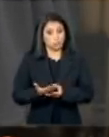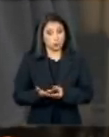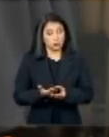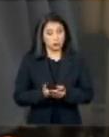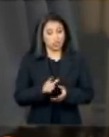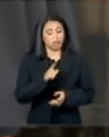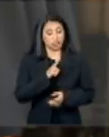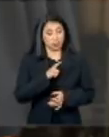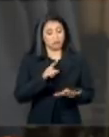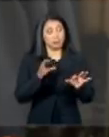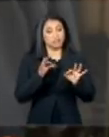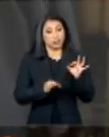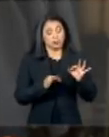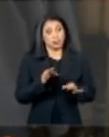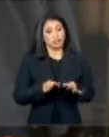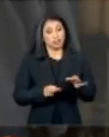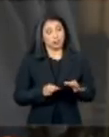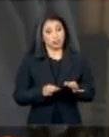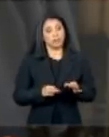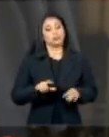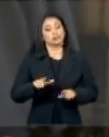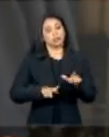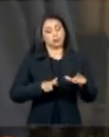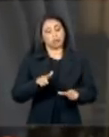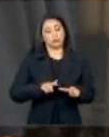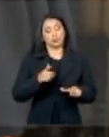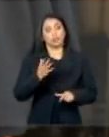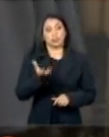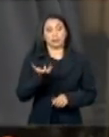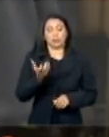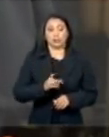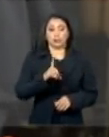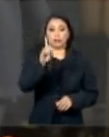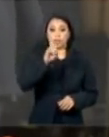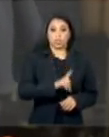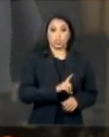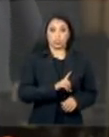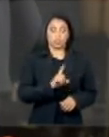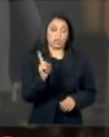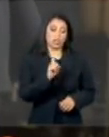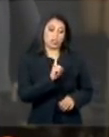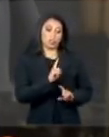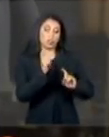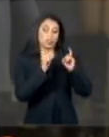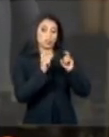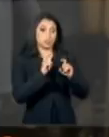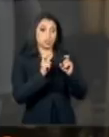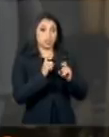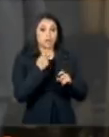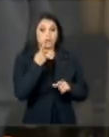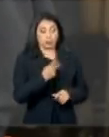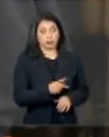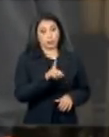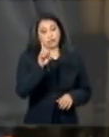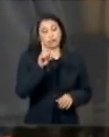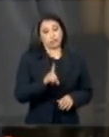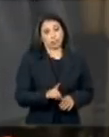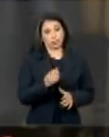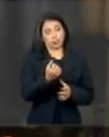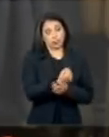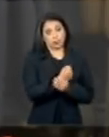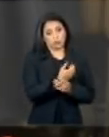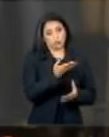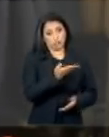cortes é do servidor cobrando direitos com a administração e não admite são negando direitos quando segurar e casos a corte em